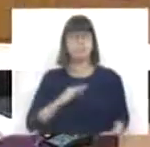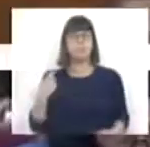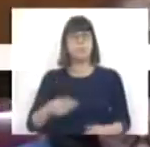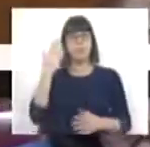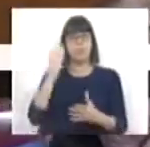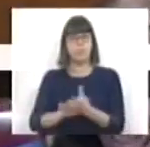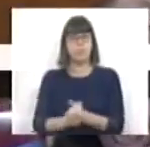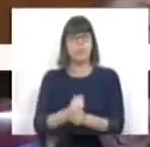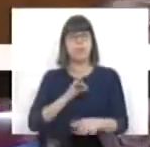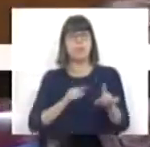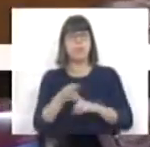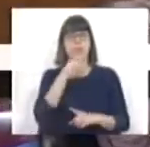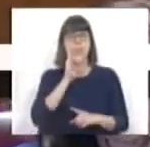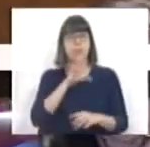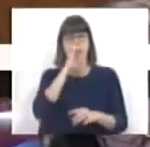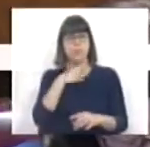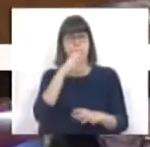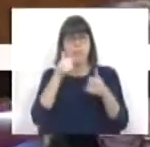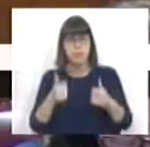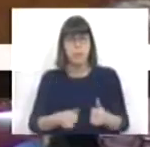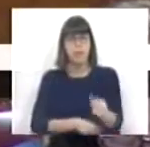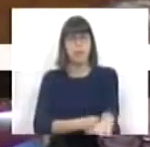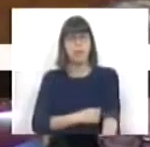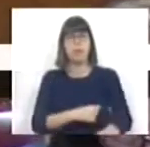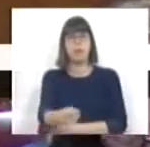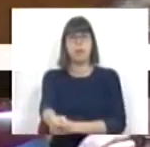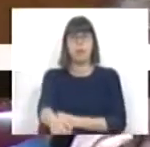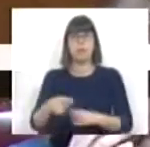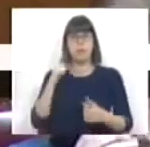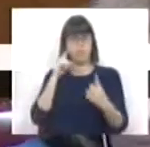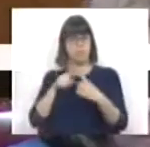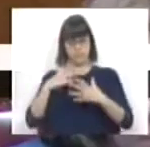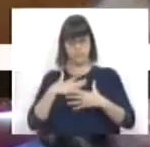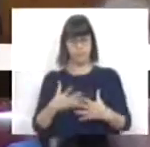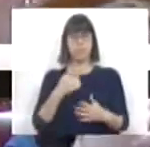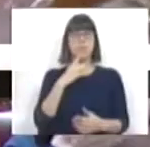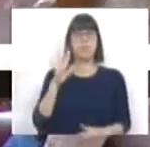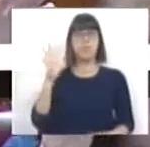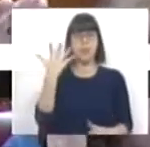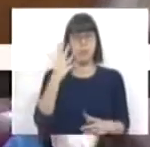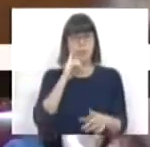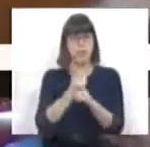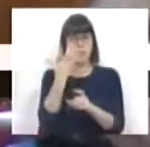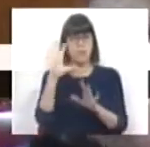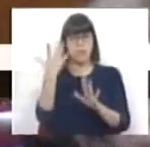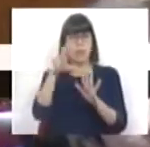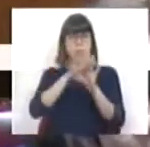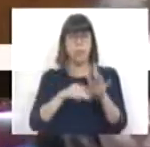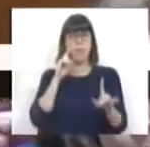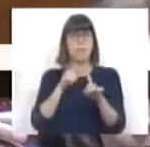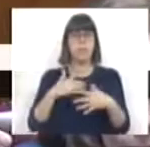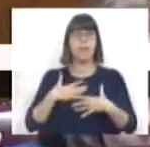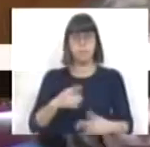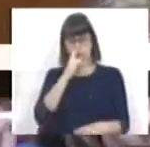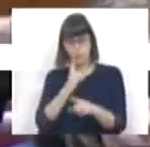Sr. Presidente. Sra. Deputada, se registrei bem, manifestou uma intenção e colocou 5 condições. Quanto à